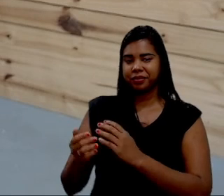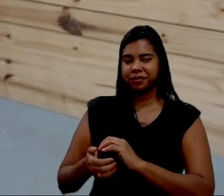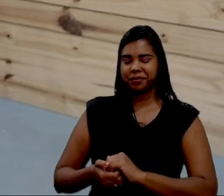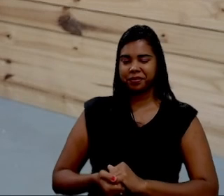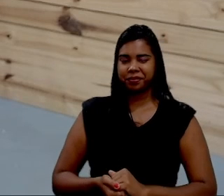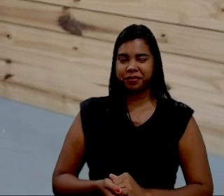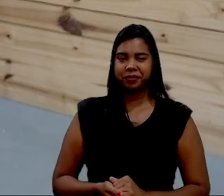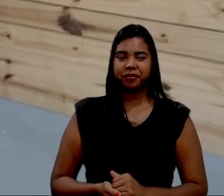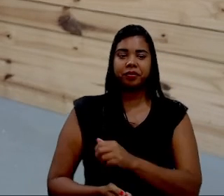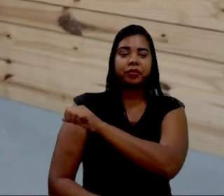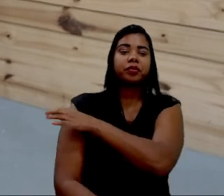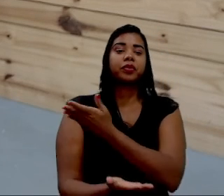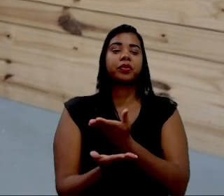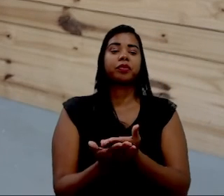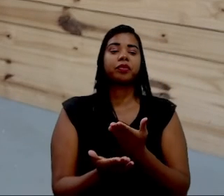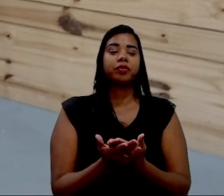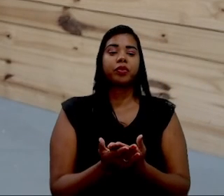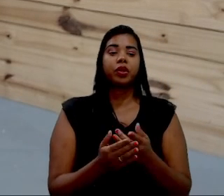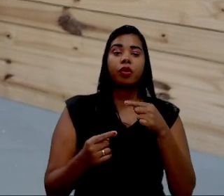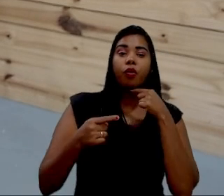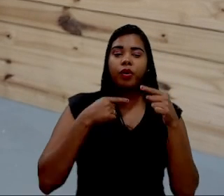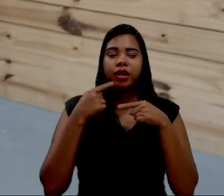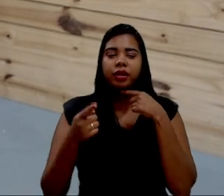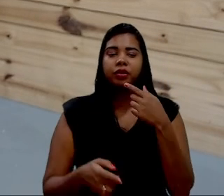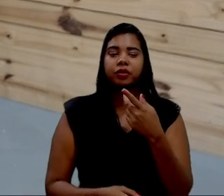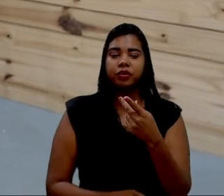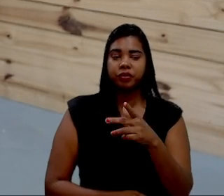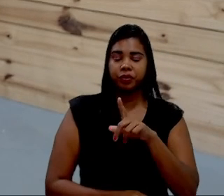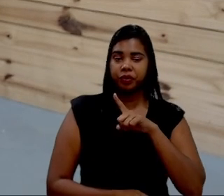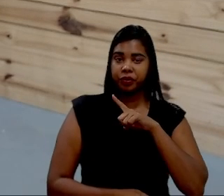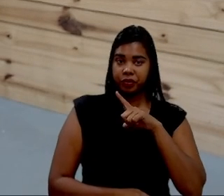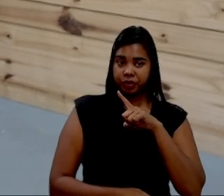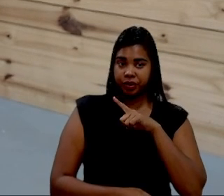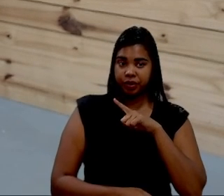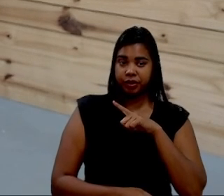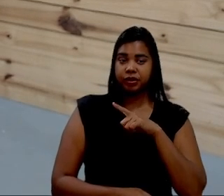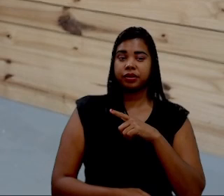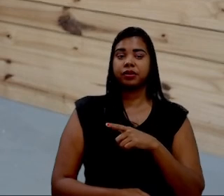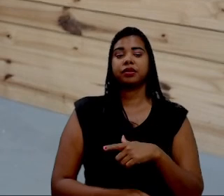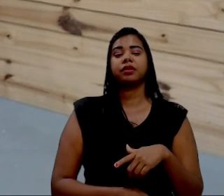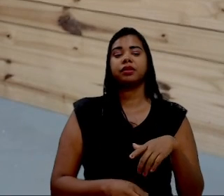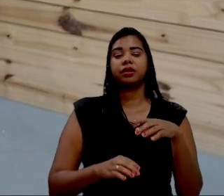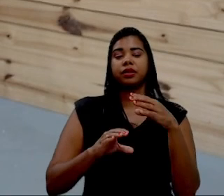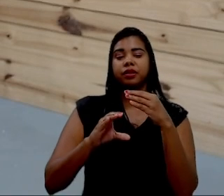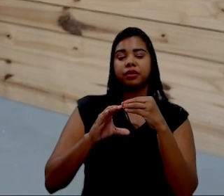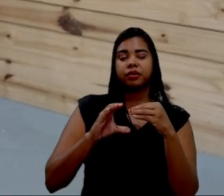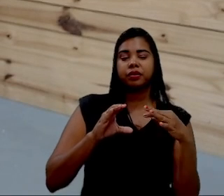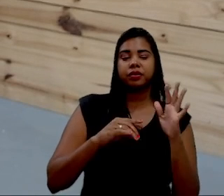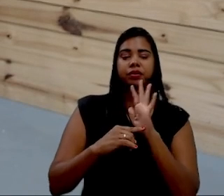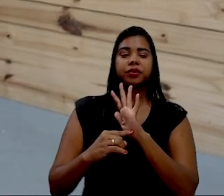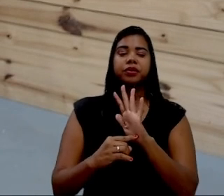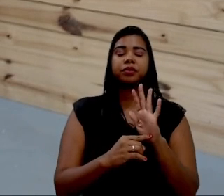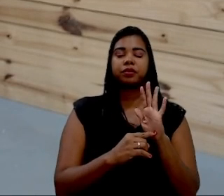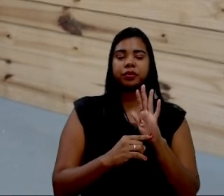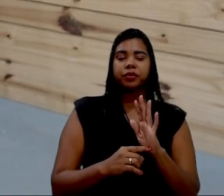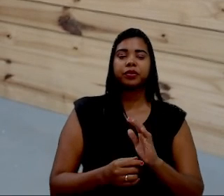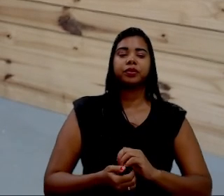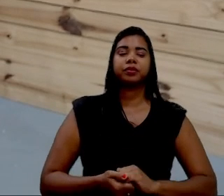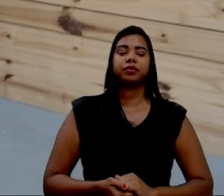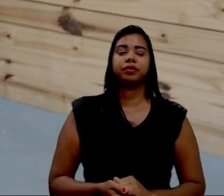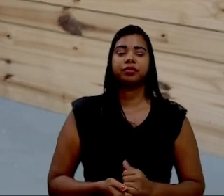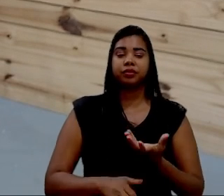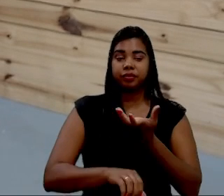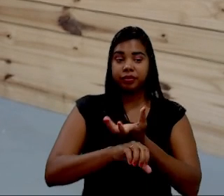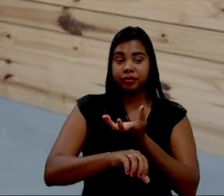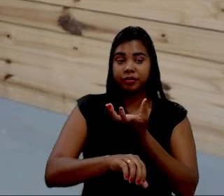Pronto, aluno. Qualquer dúvida, né? Coloquem as dúvidas no fórum de dúvidas, né, da unidade,